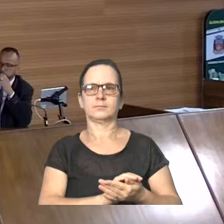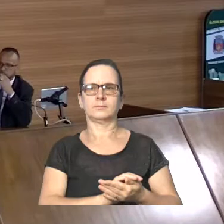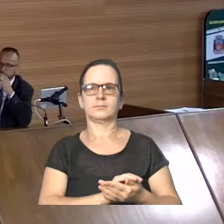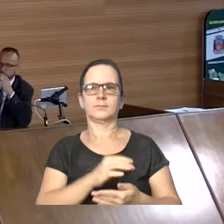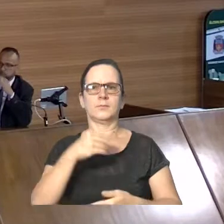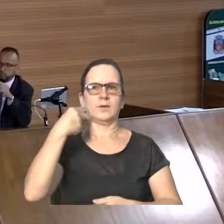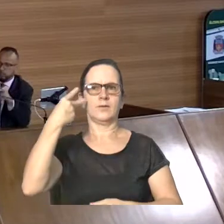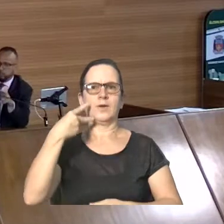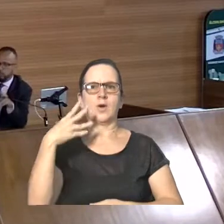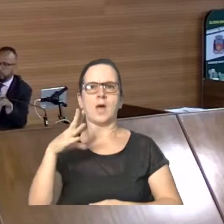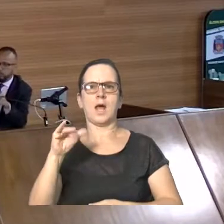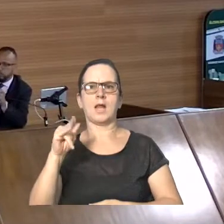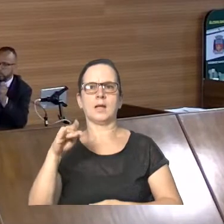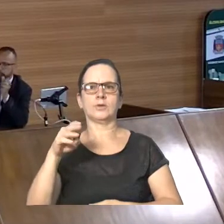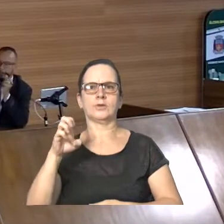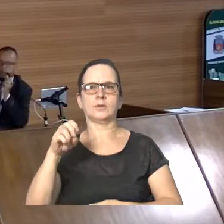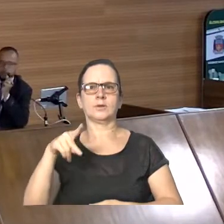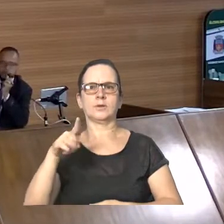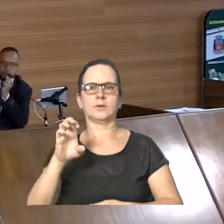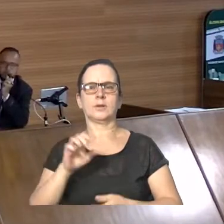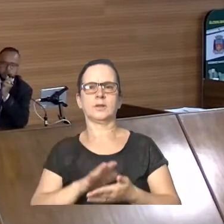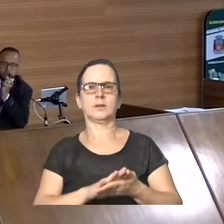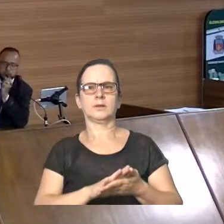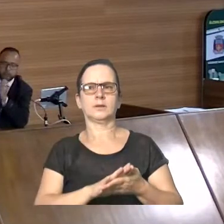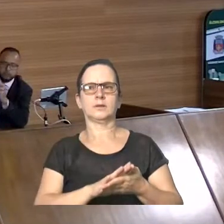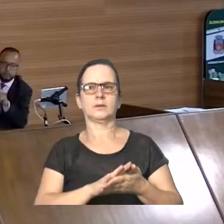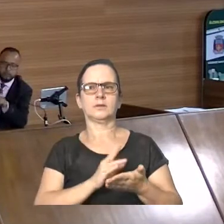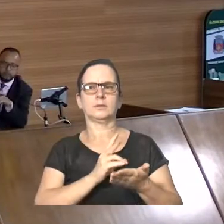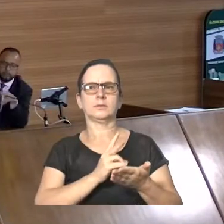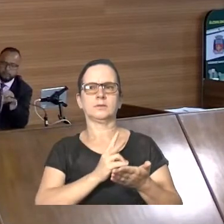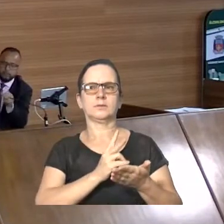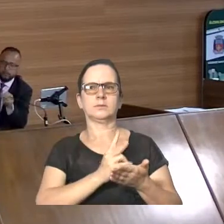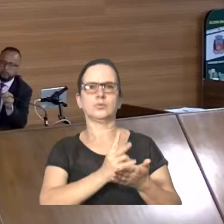Vereador Alexandre Mendes da Silva. Pela manutenção.